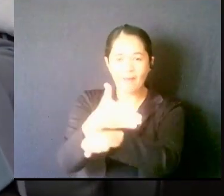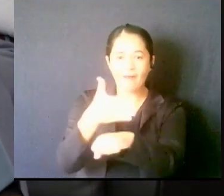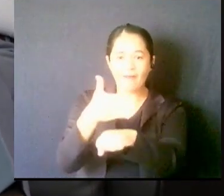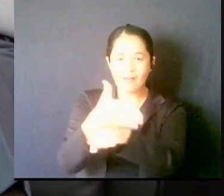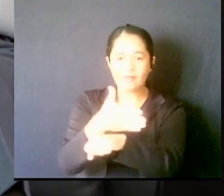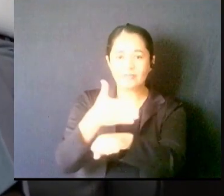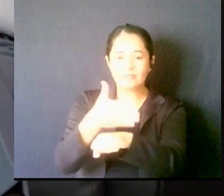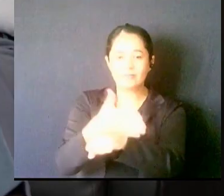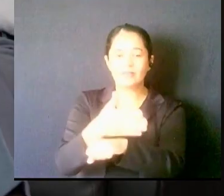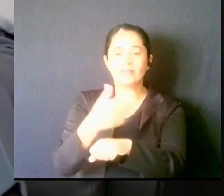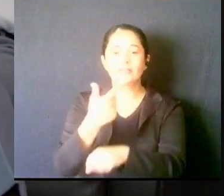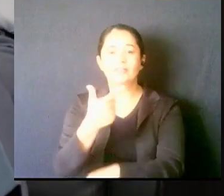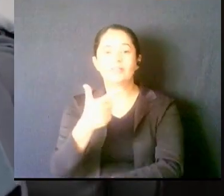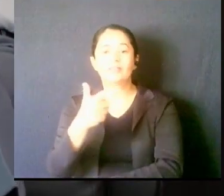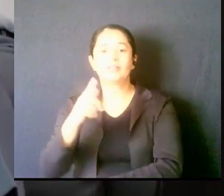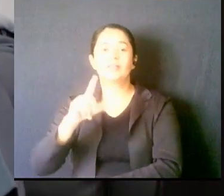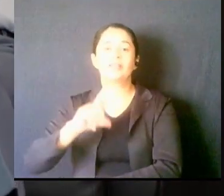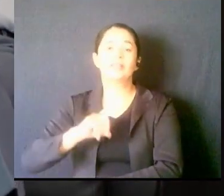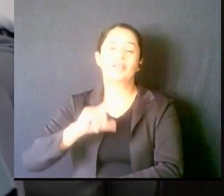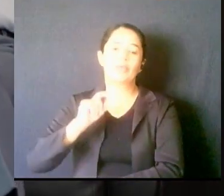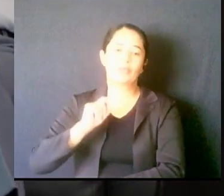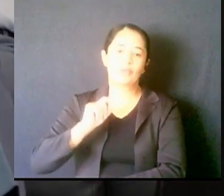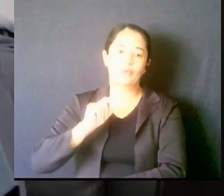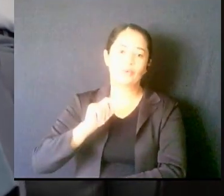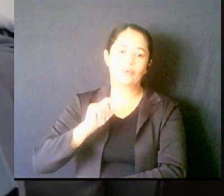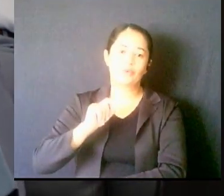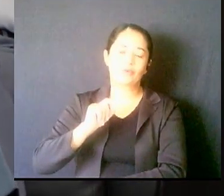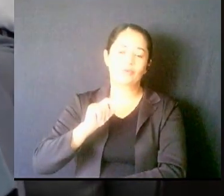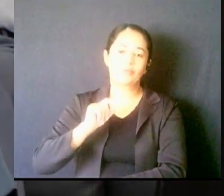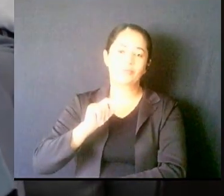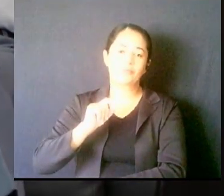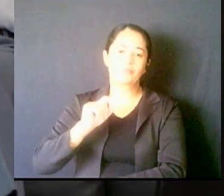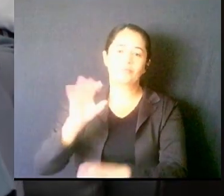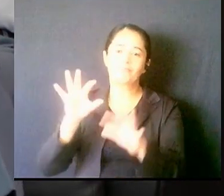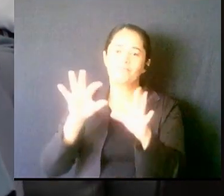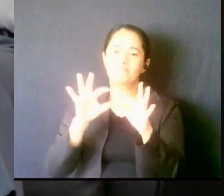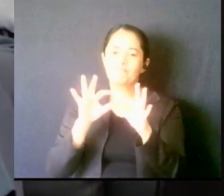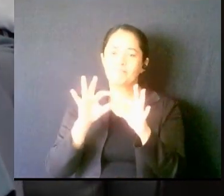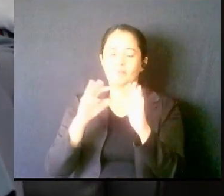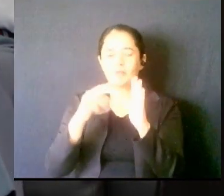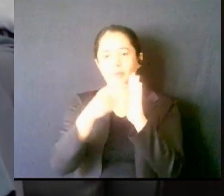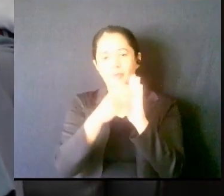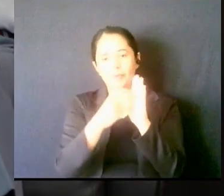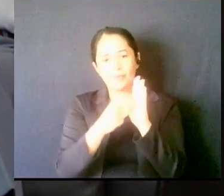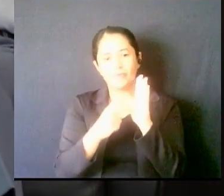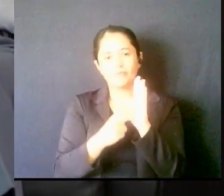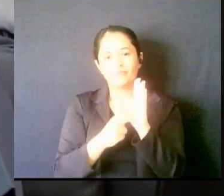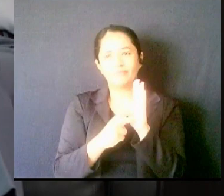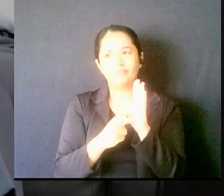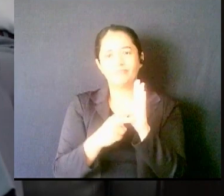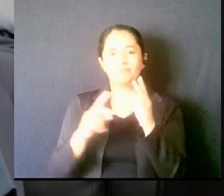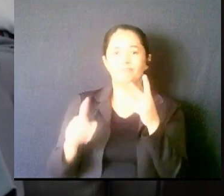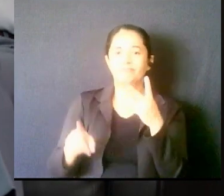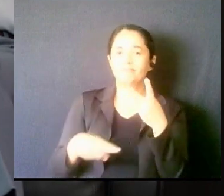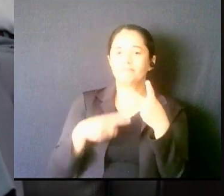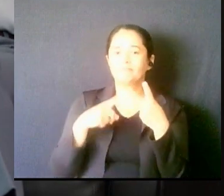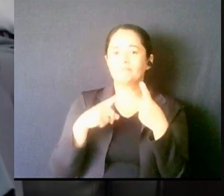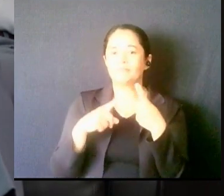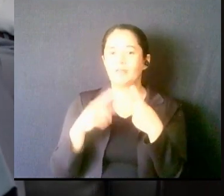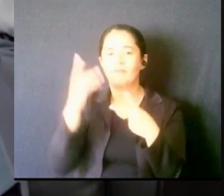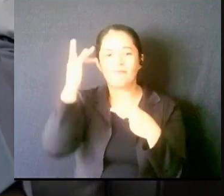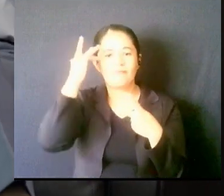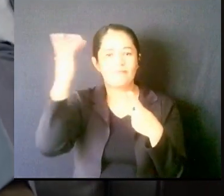envolvem a disponibilidade desses métodos, envolve a facilidade